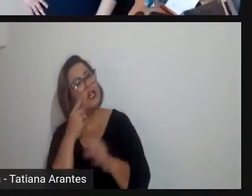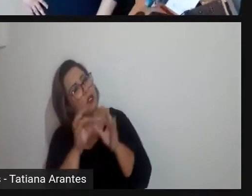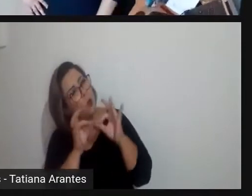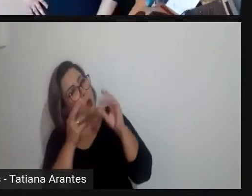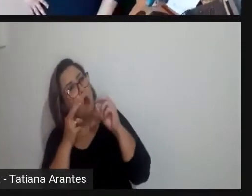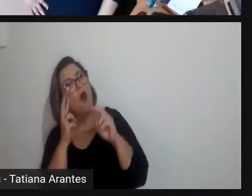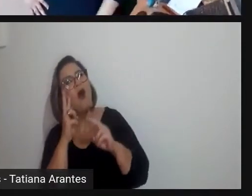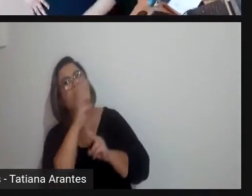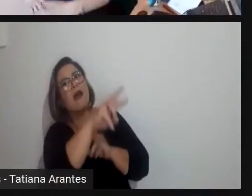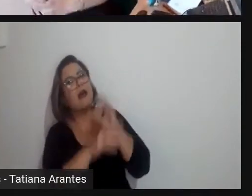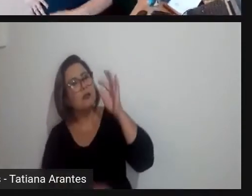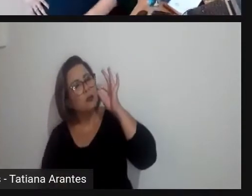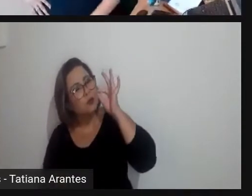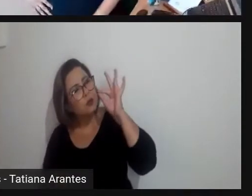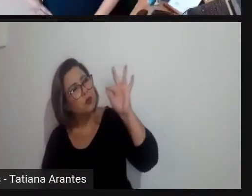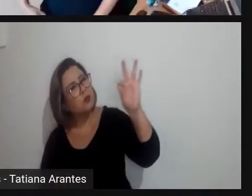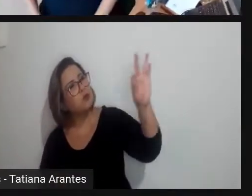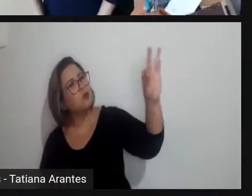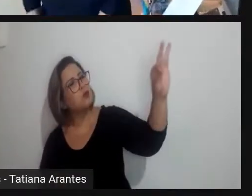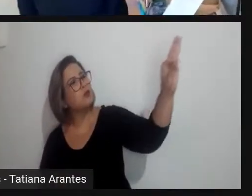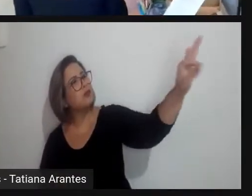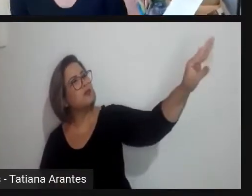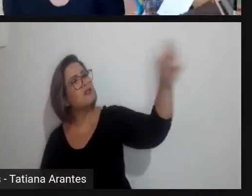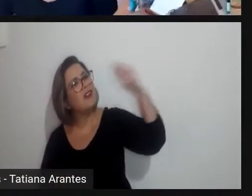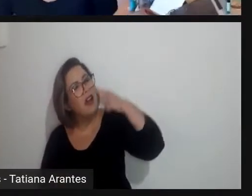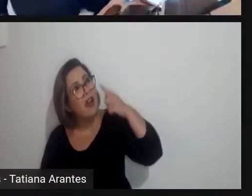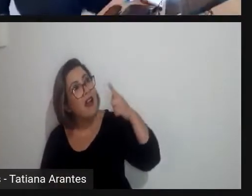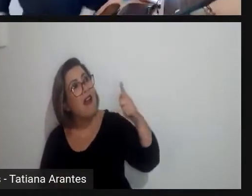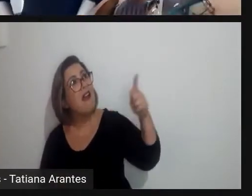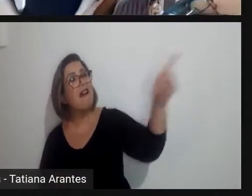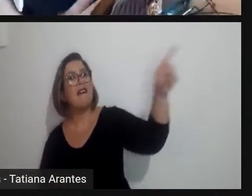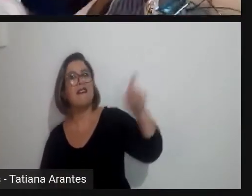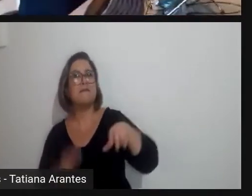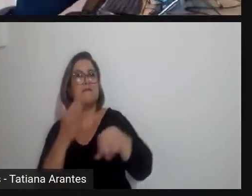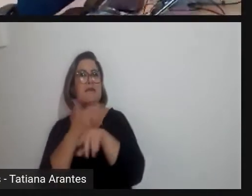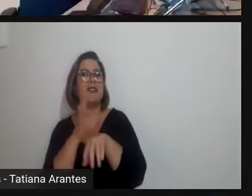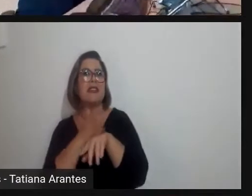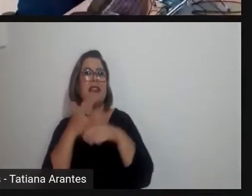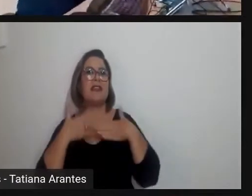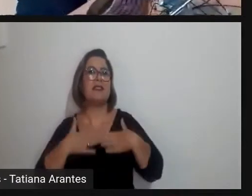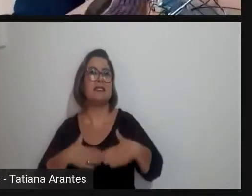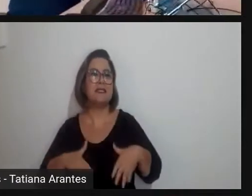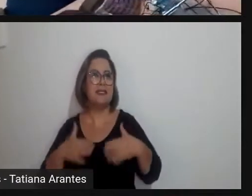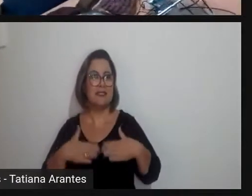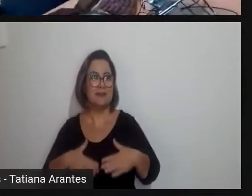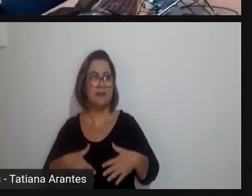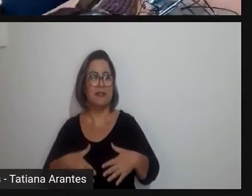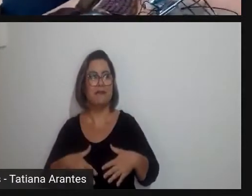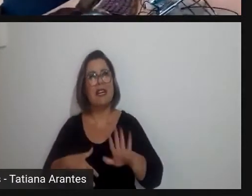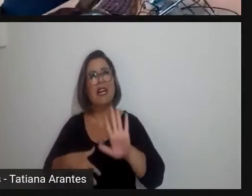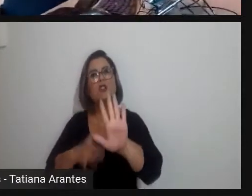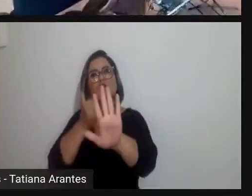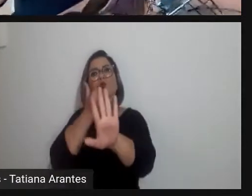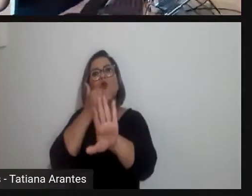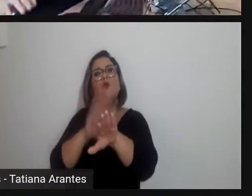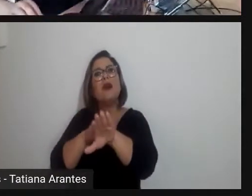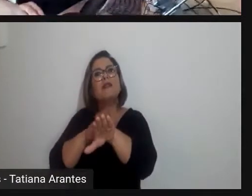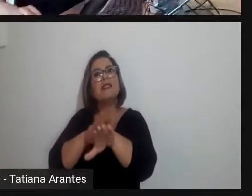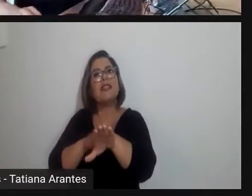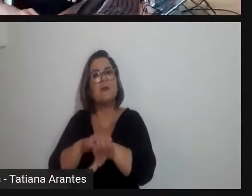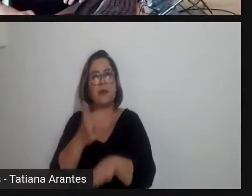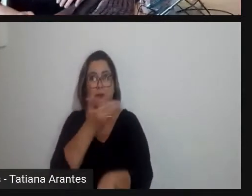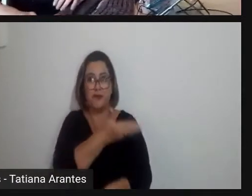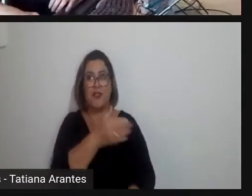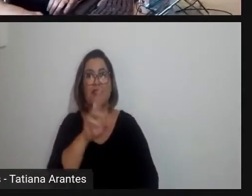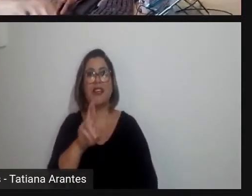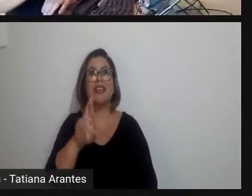e fixar o olhar. Ok. Bom, nós estamos com pouco tempo, mas eu queria passar para o doutor